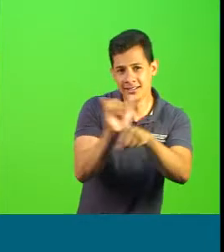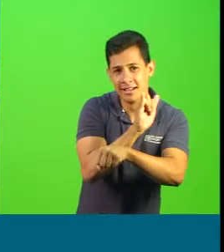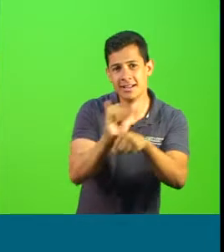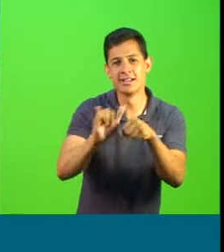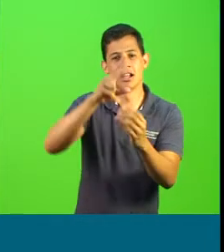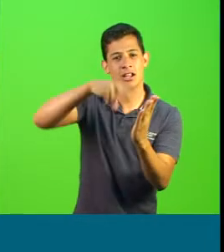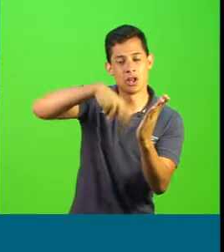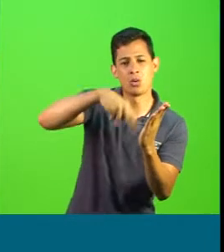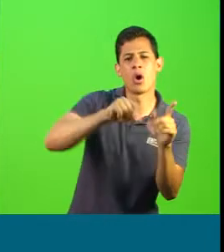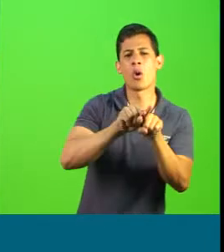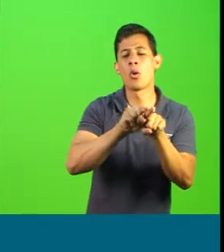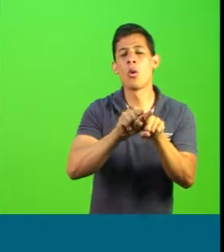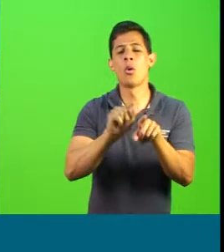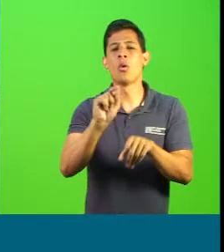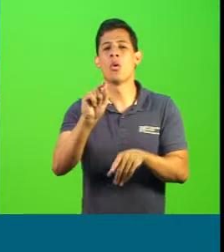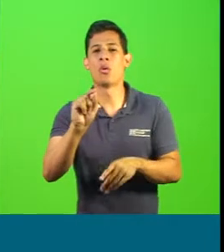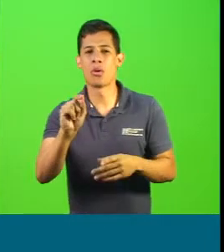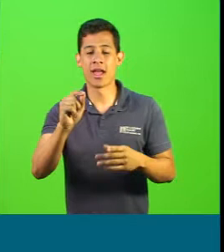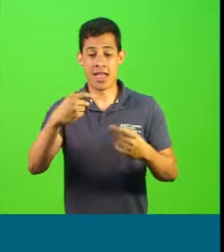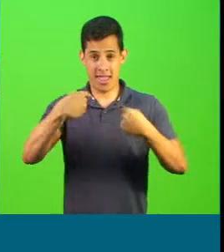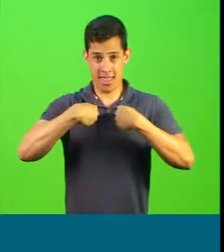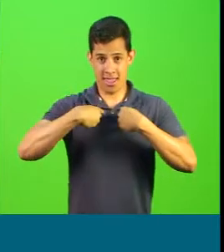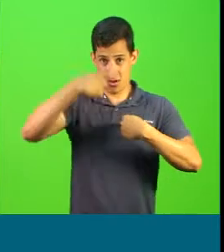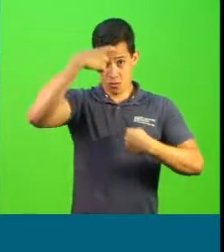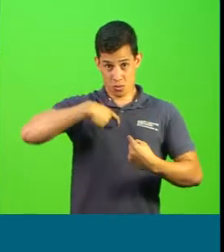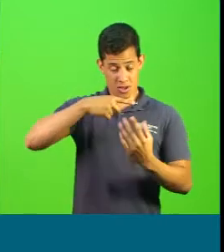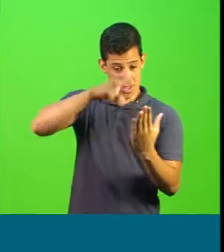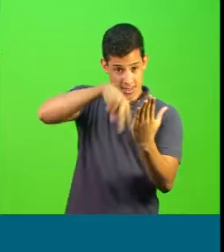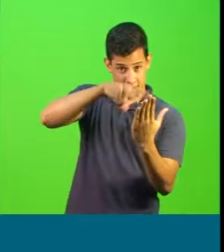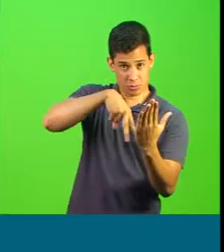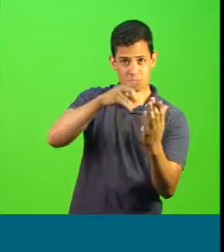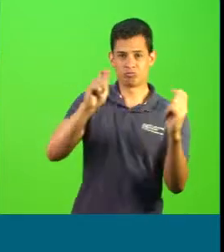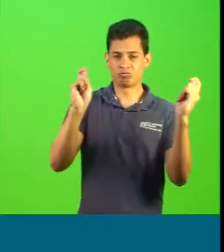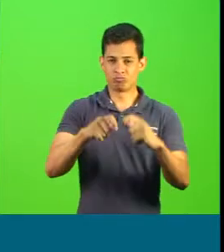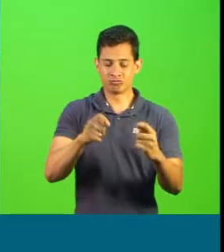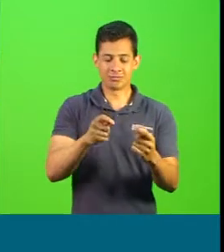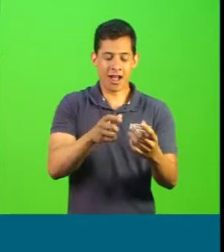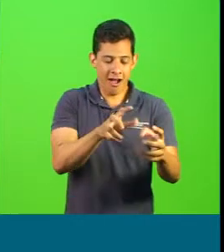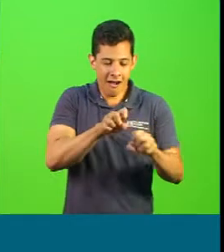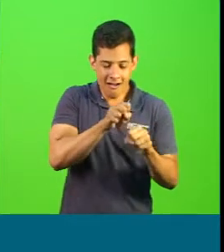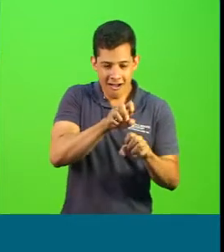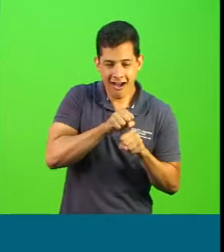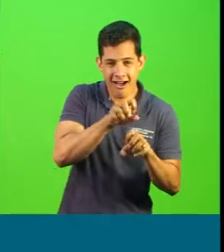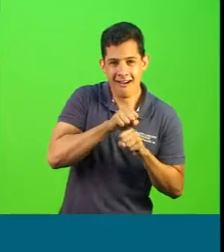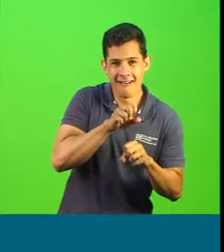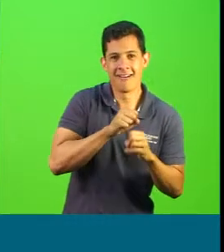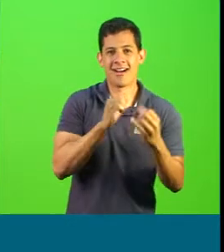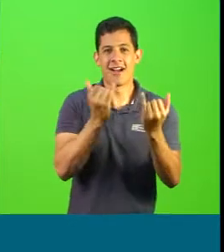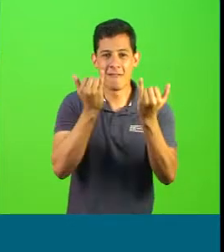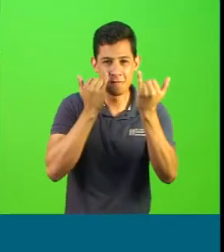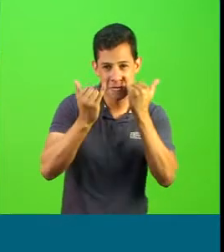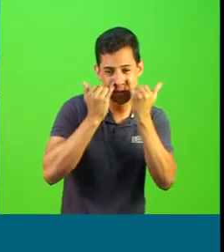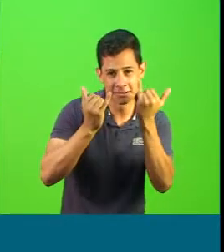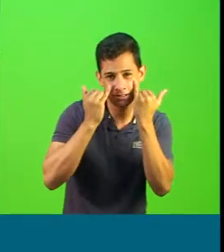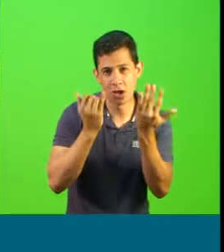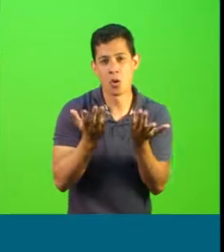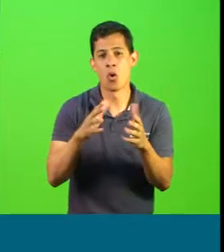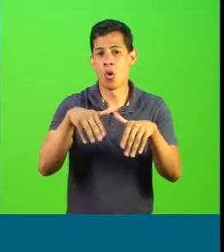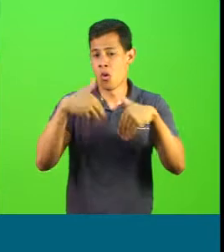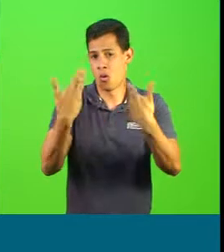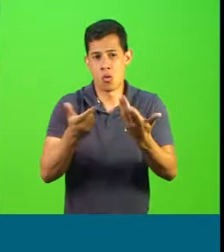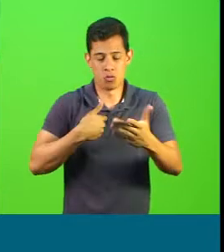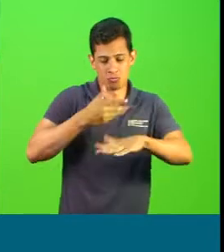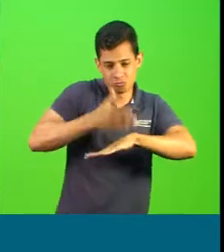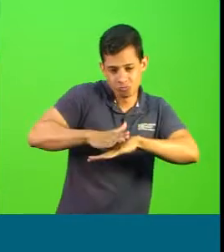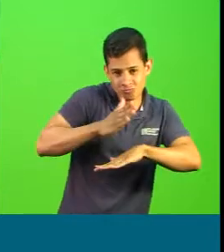estratégias de leitura são técnicas ou métodos que os leitores usam para adquirir a informação, ou